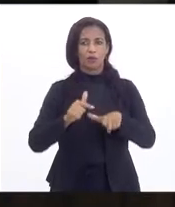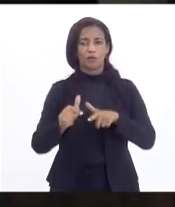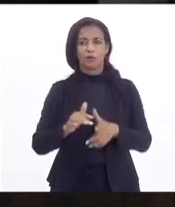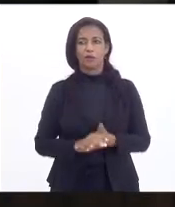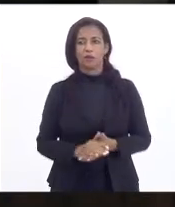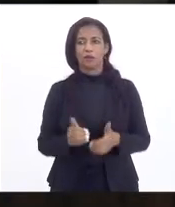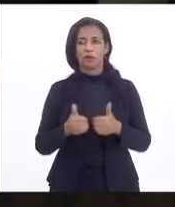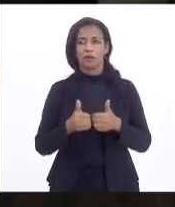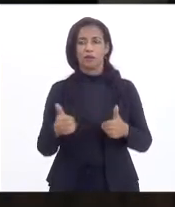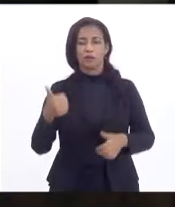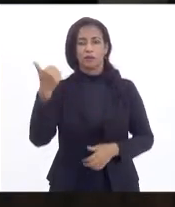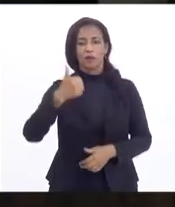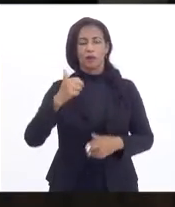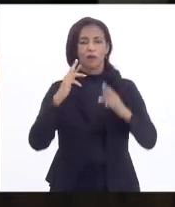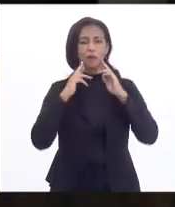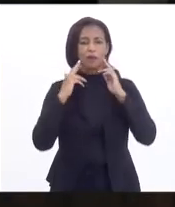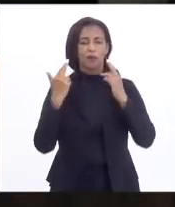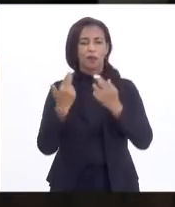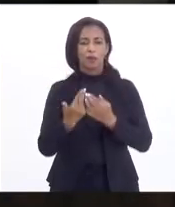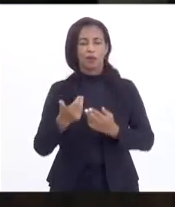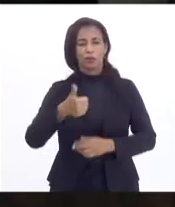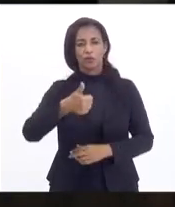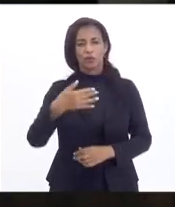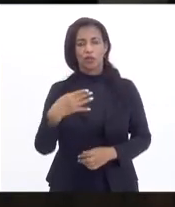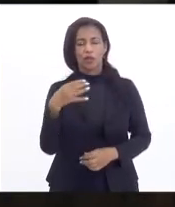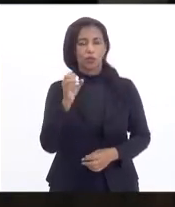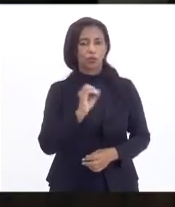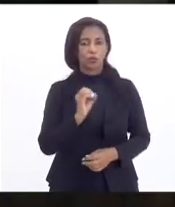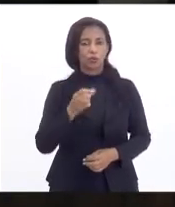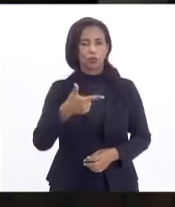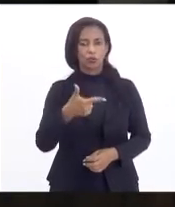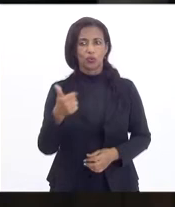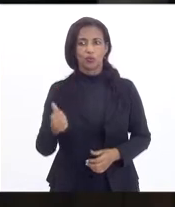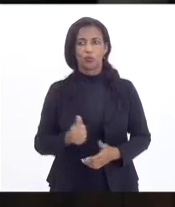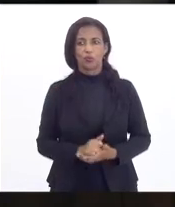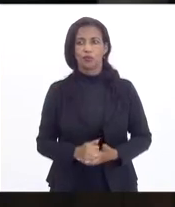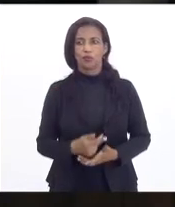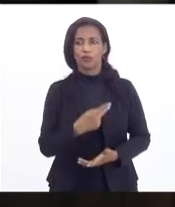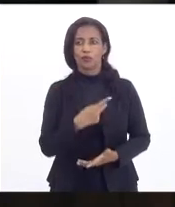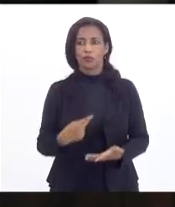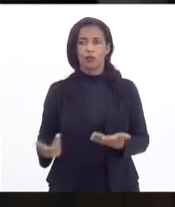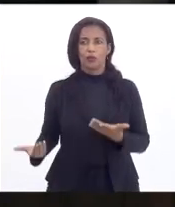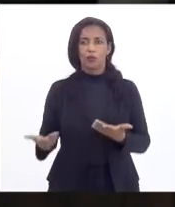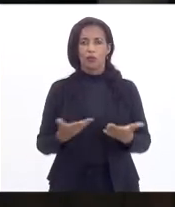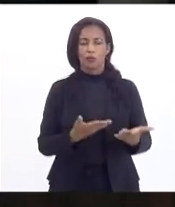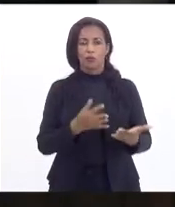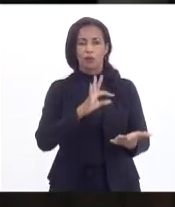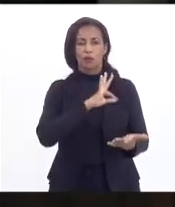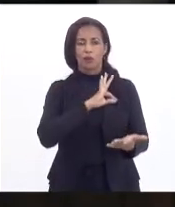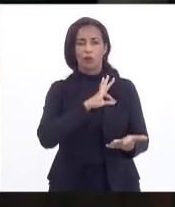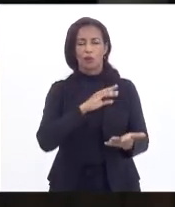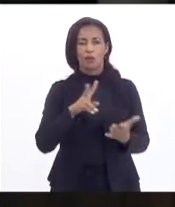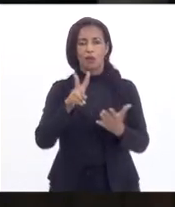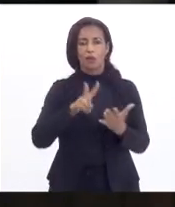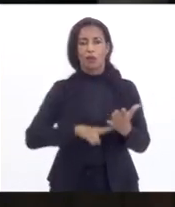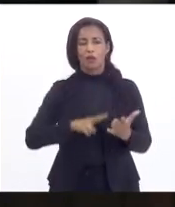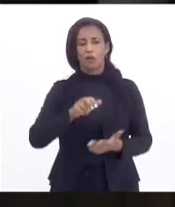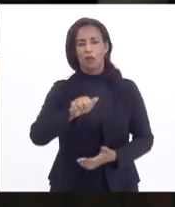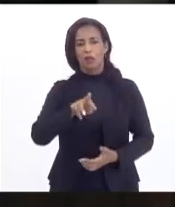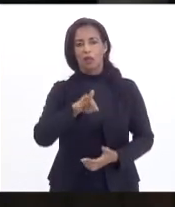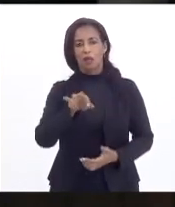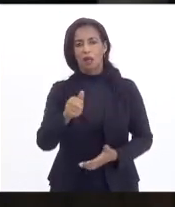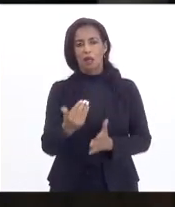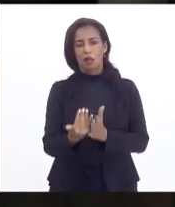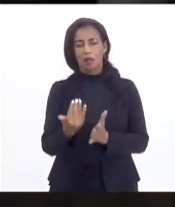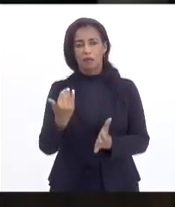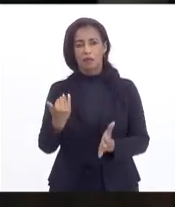Está aberta a primeira sessão extraordinária do dia 14 de outubro de 2021. A presidência convida a deputada Marta Rocha a fazer a leitura